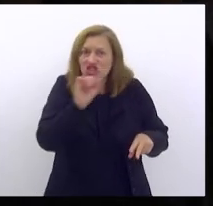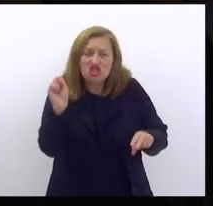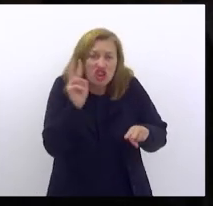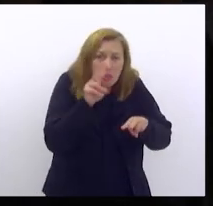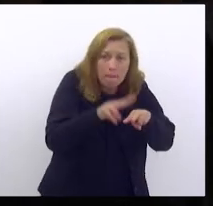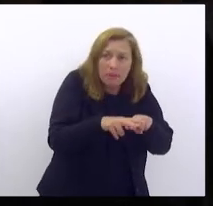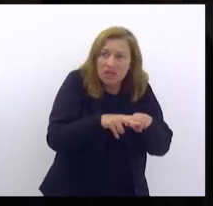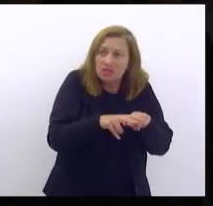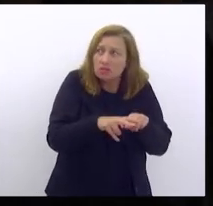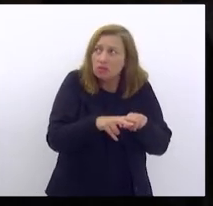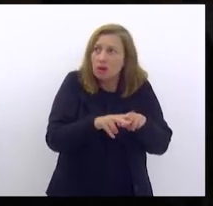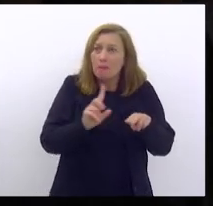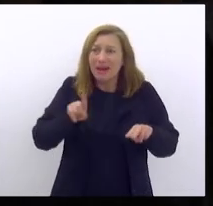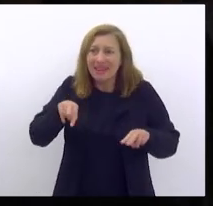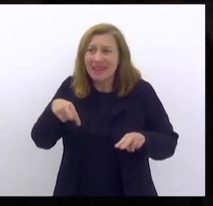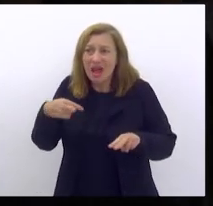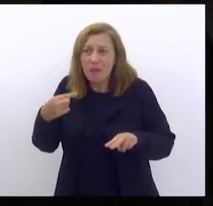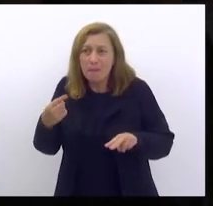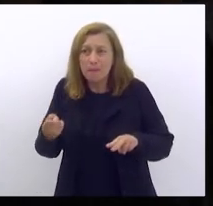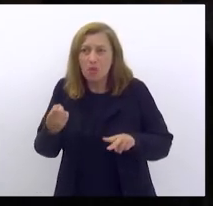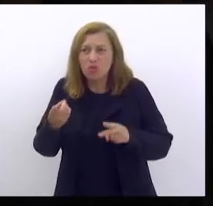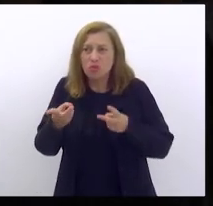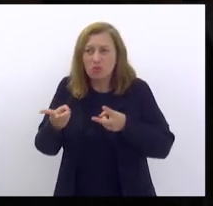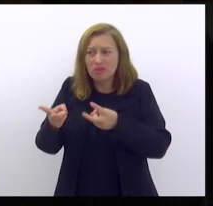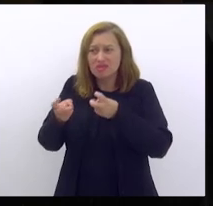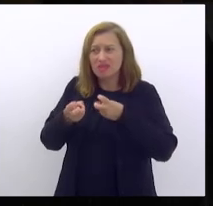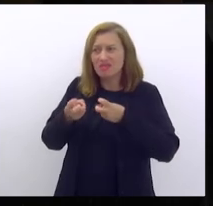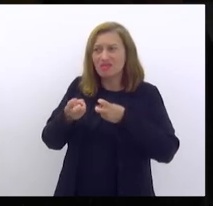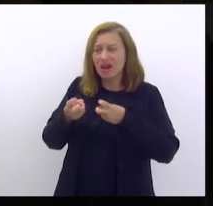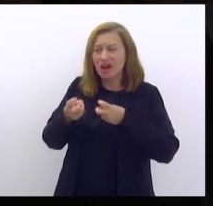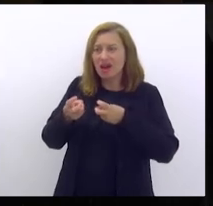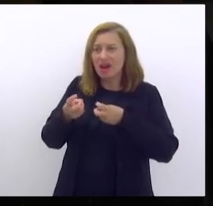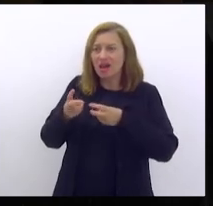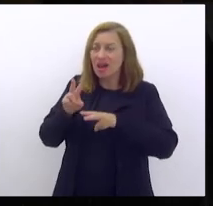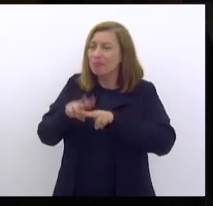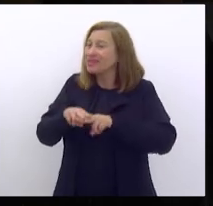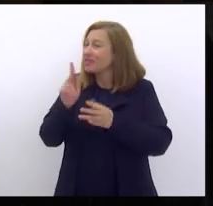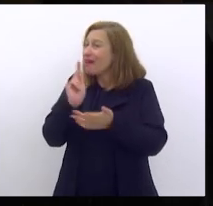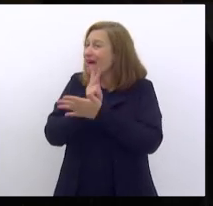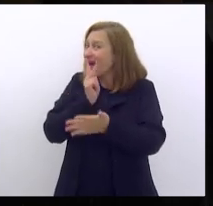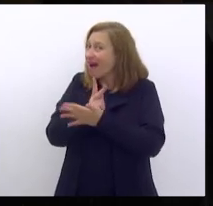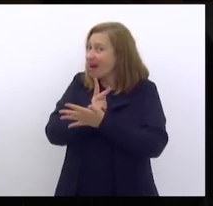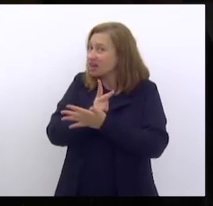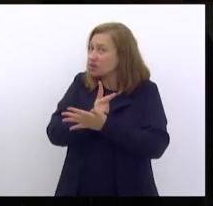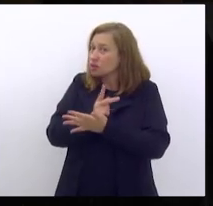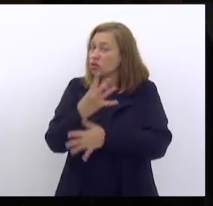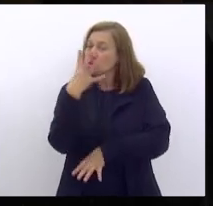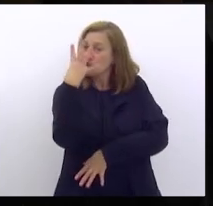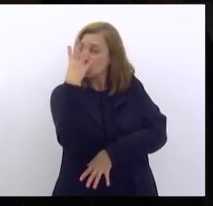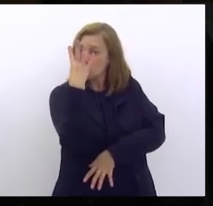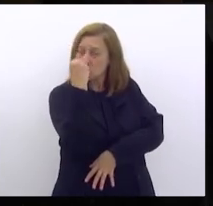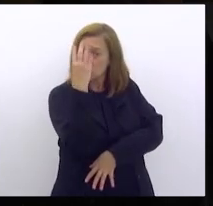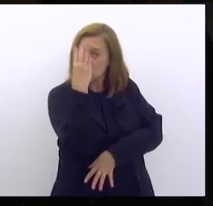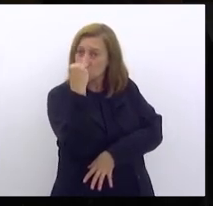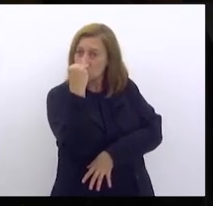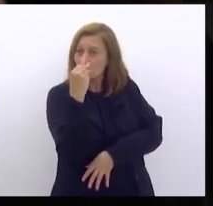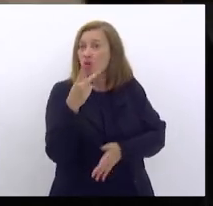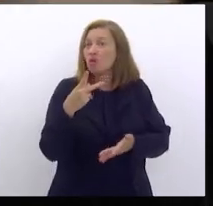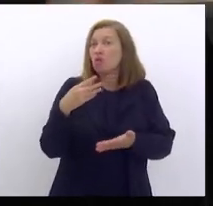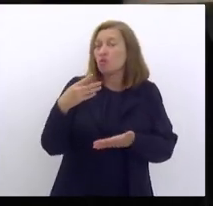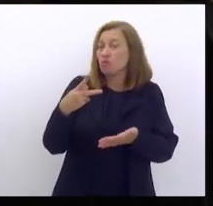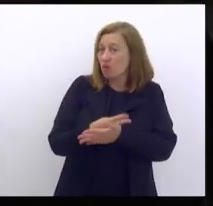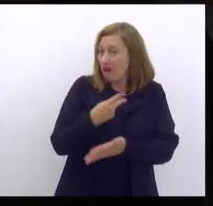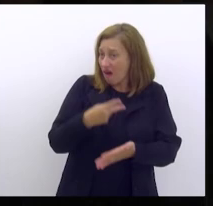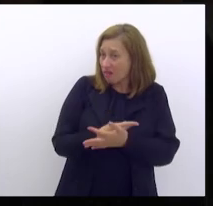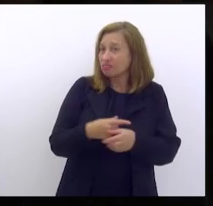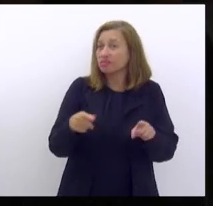cadeia para depois se verificar que a prisão foi injusta e que o reconhecimento fotográfico foi